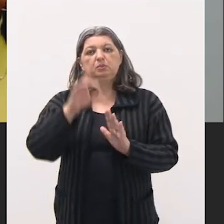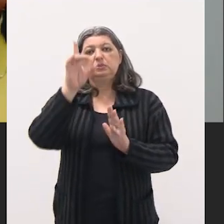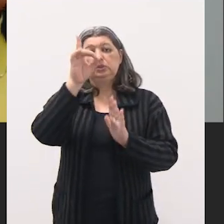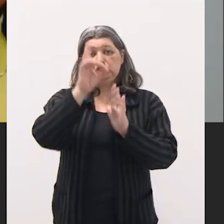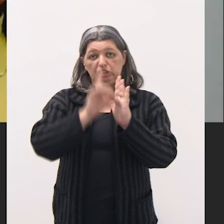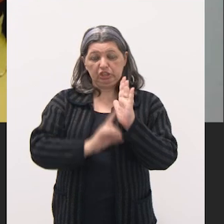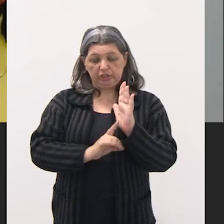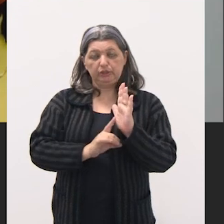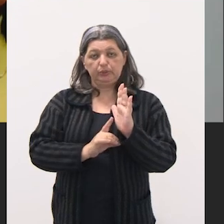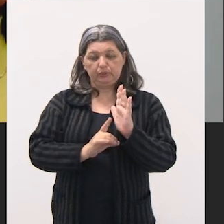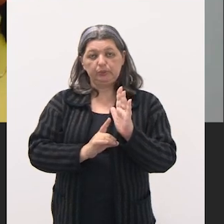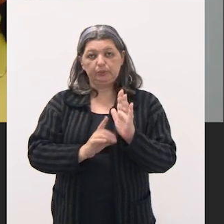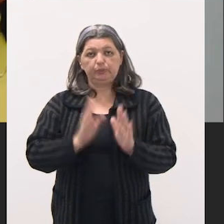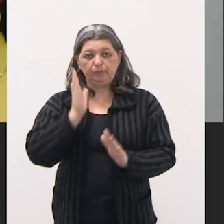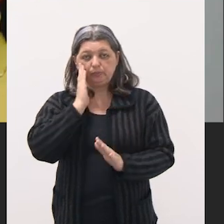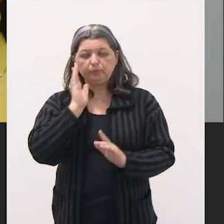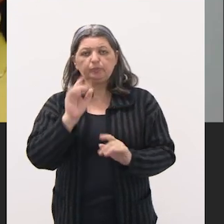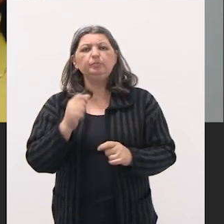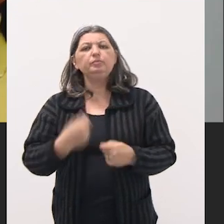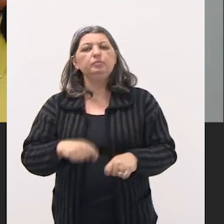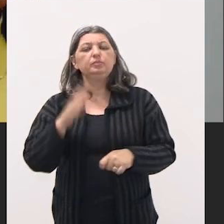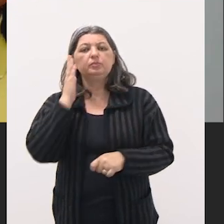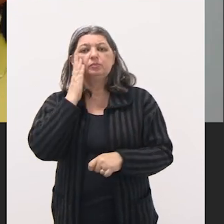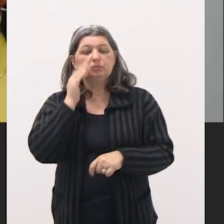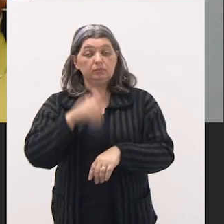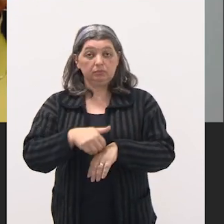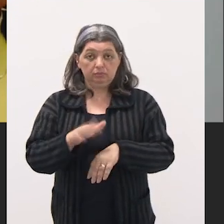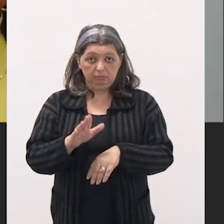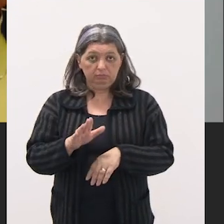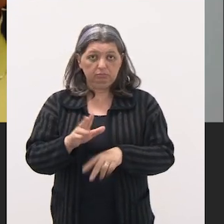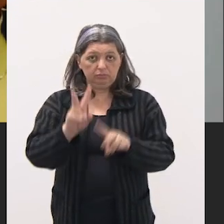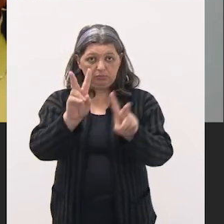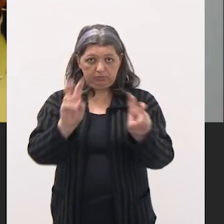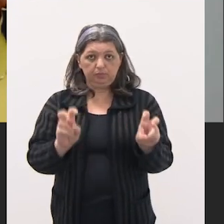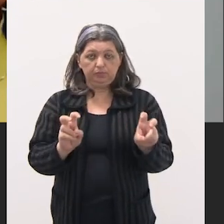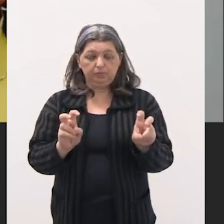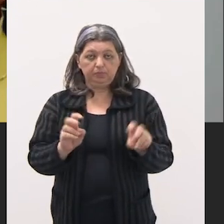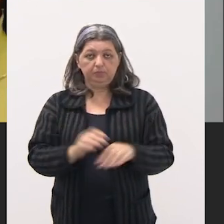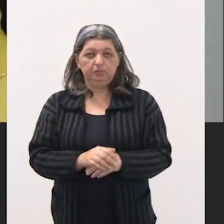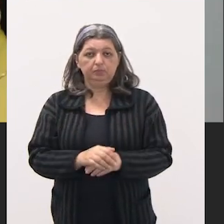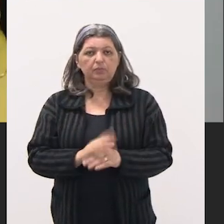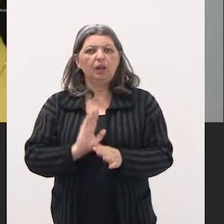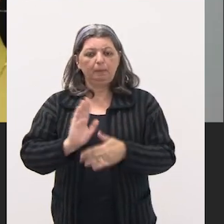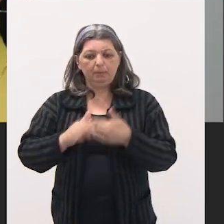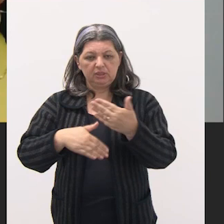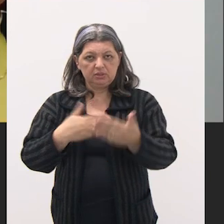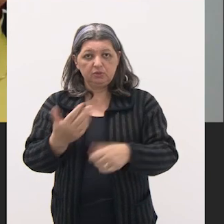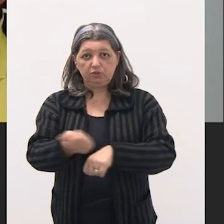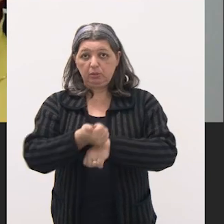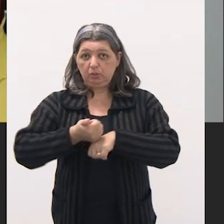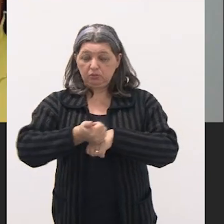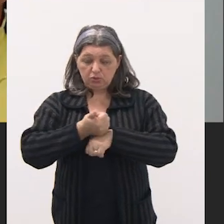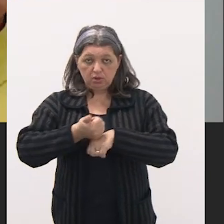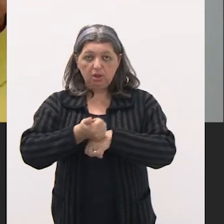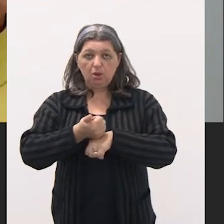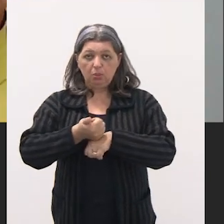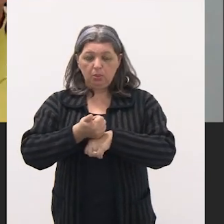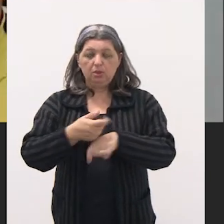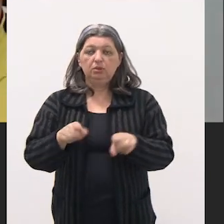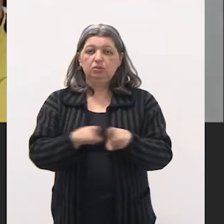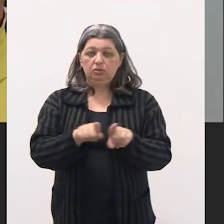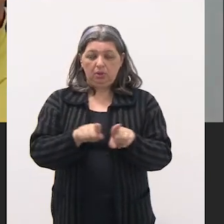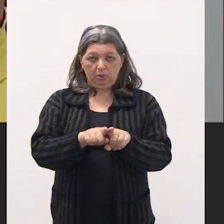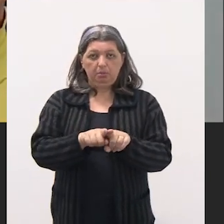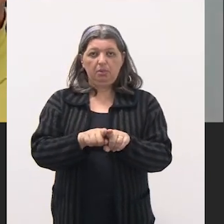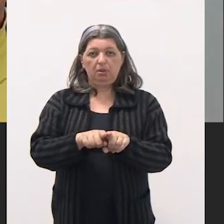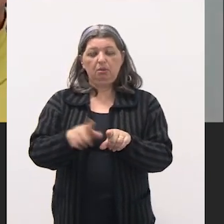consideração? Você precisa saber um pouco mais sobre esse assunto para se desenvolver profissionalmente, ainda mais em